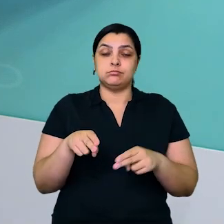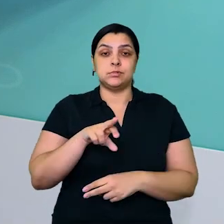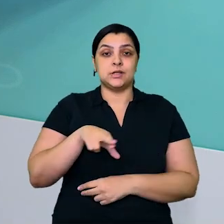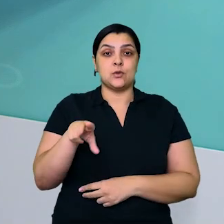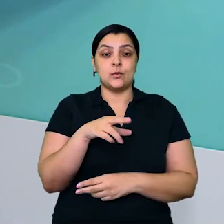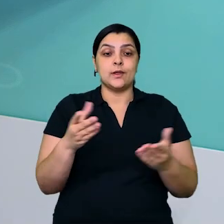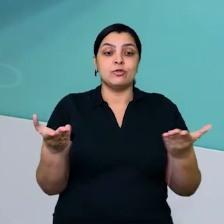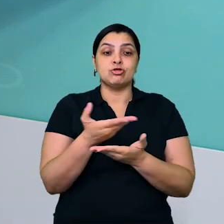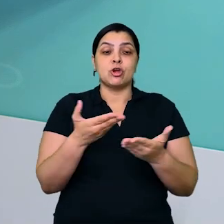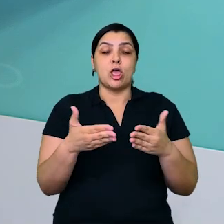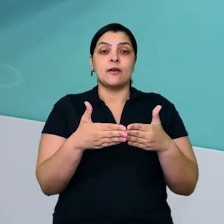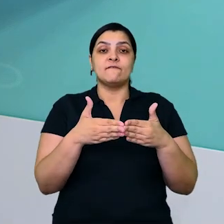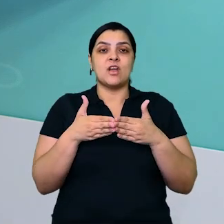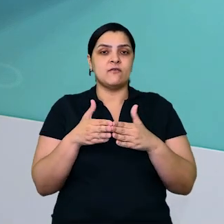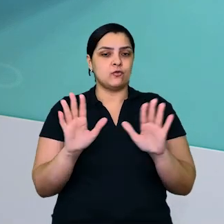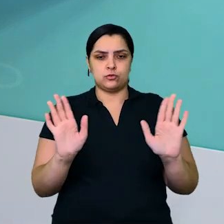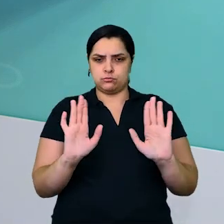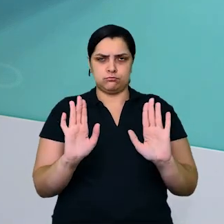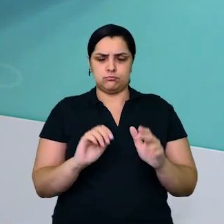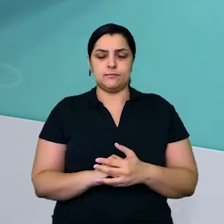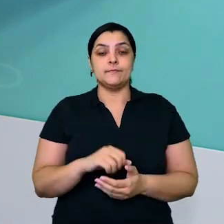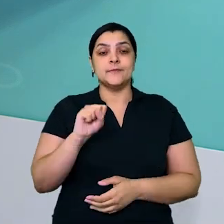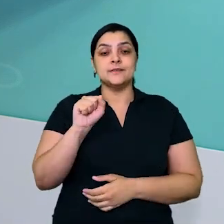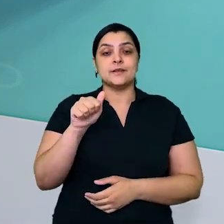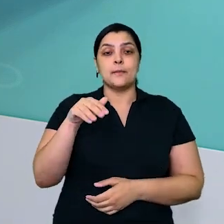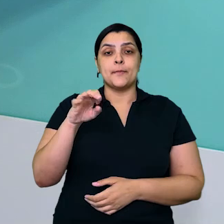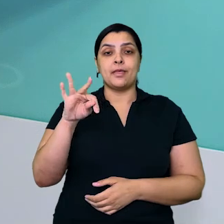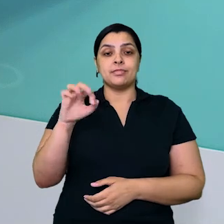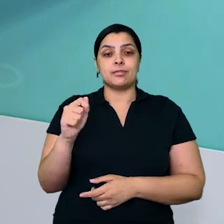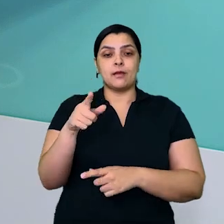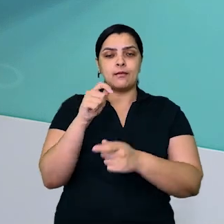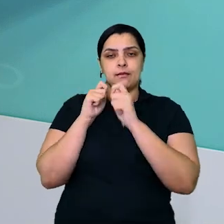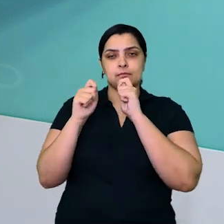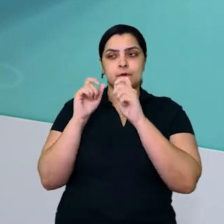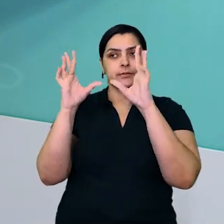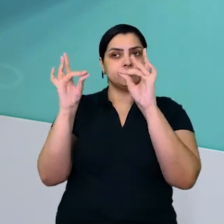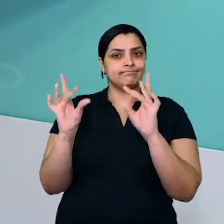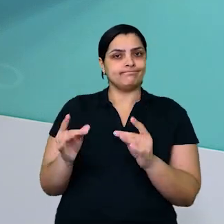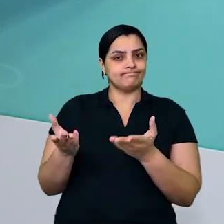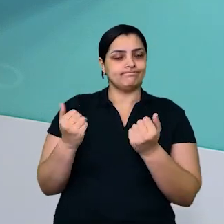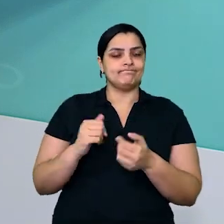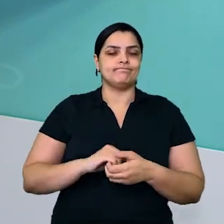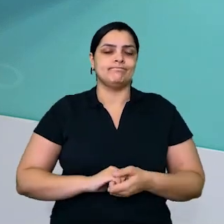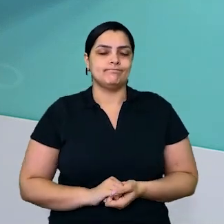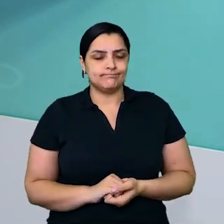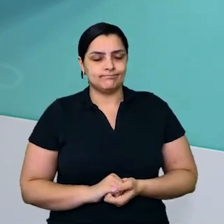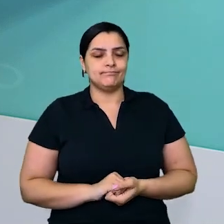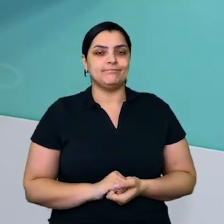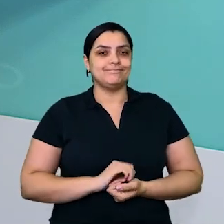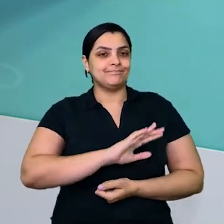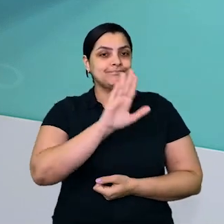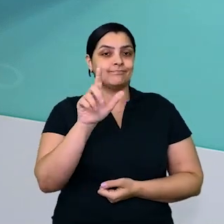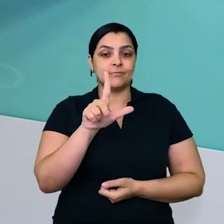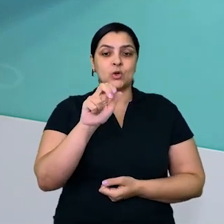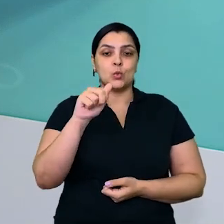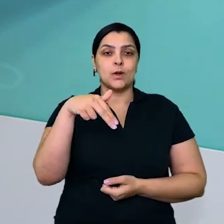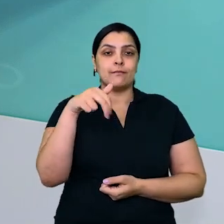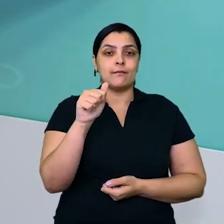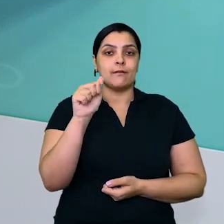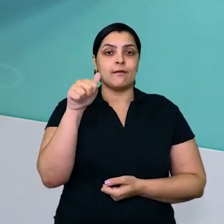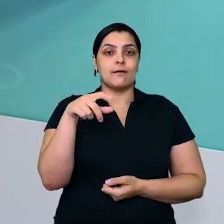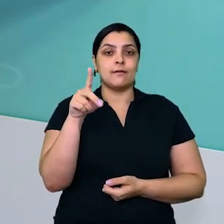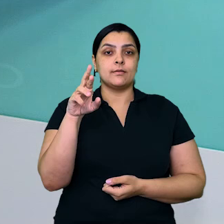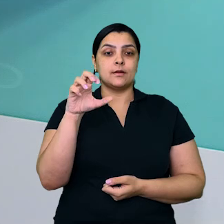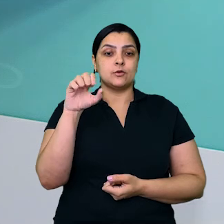caracteriza troca de favores. A repórter Samantha Flor tem mais detalhes pra gente? Oi, Samantha. Olá, Luane